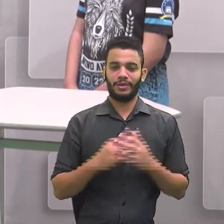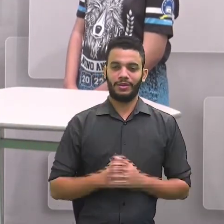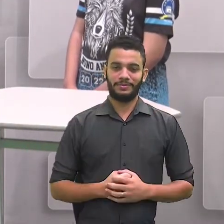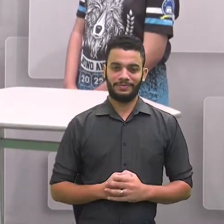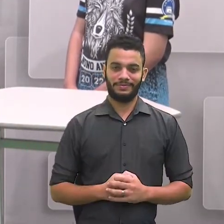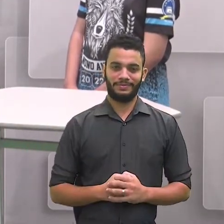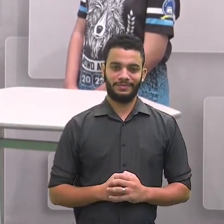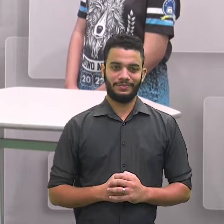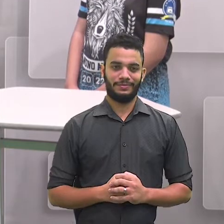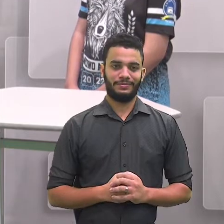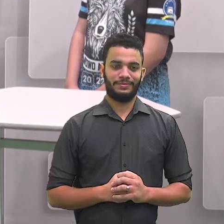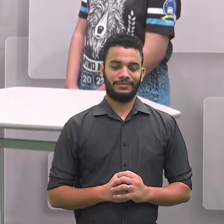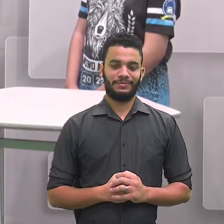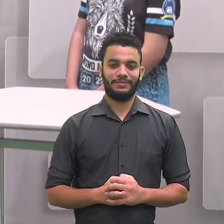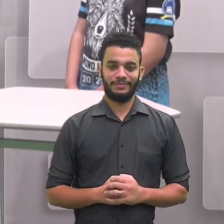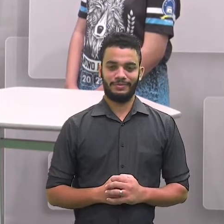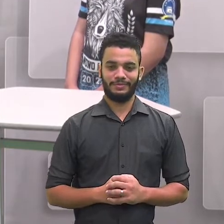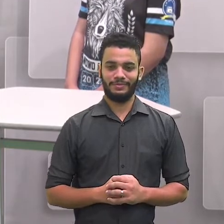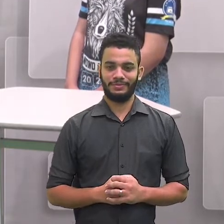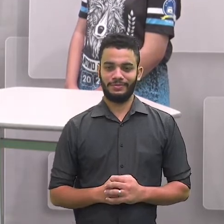É isso aí.